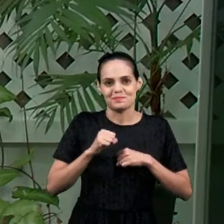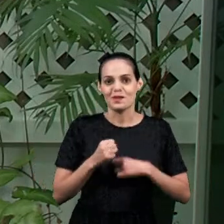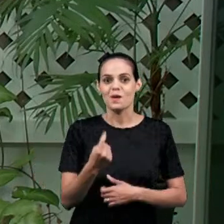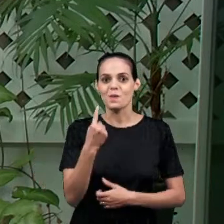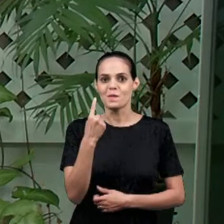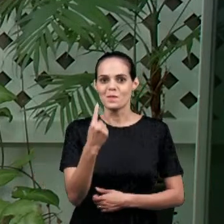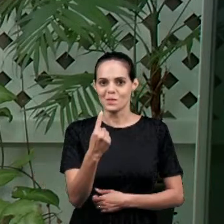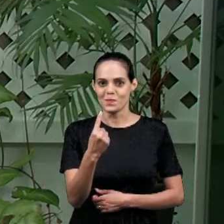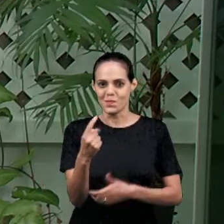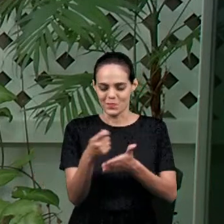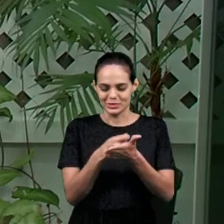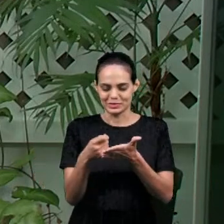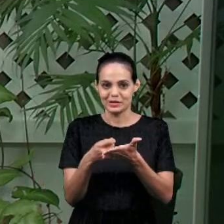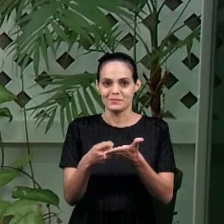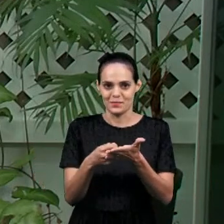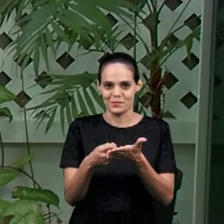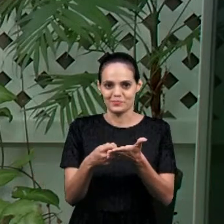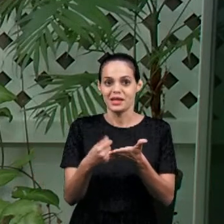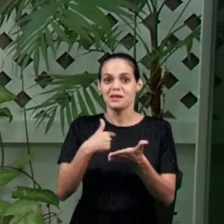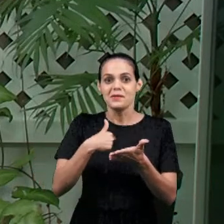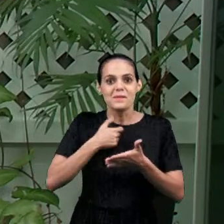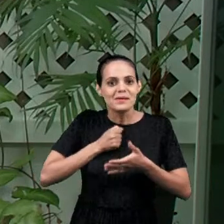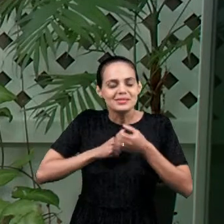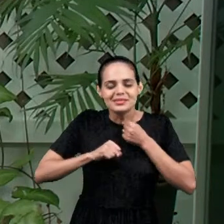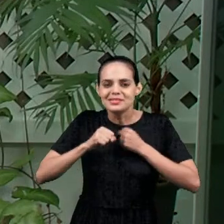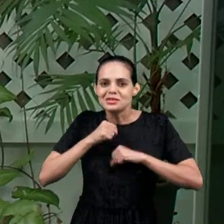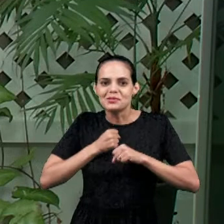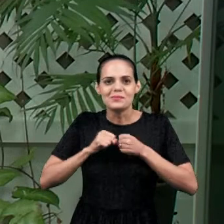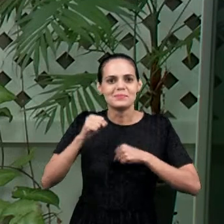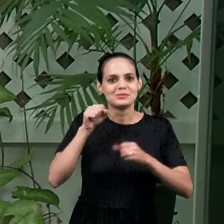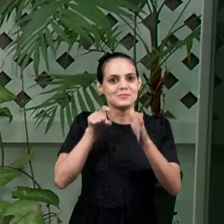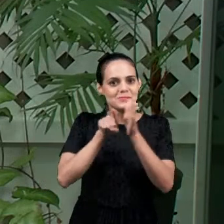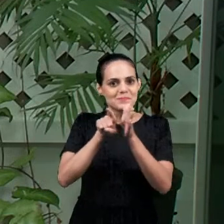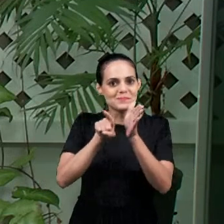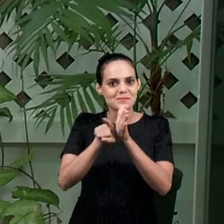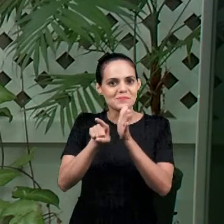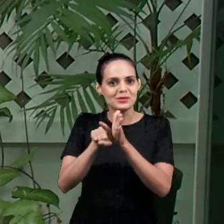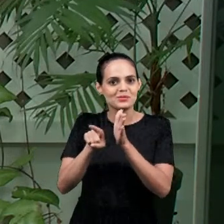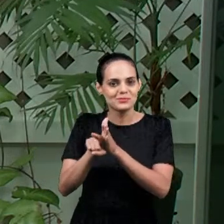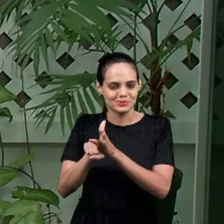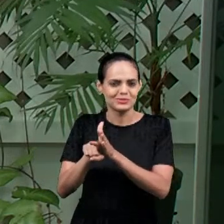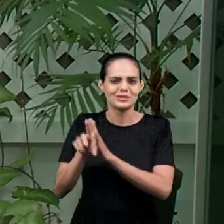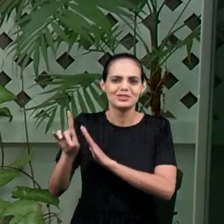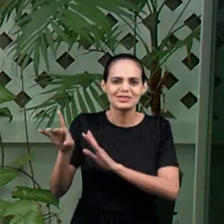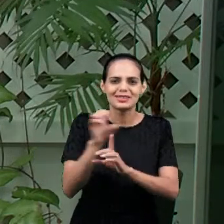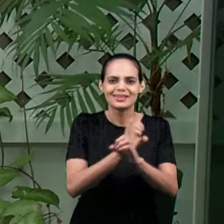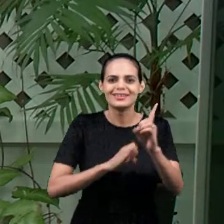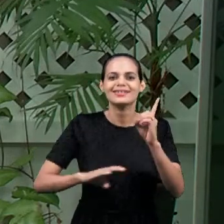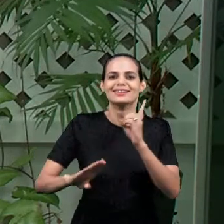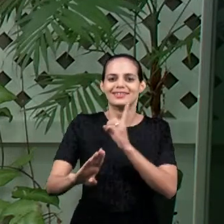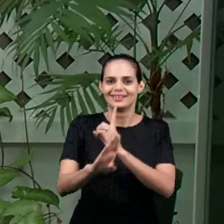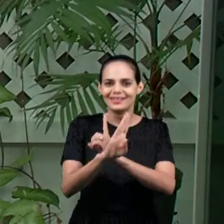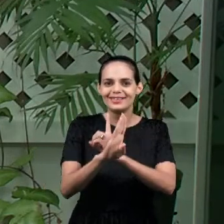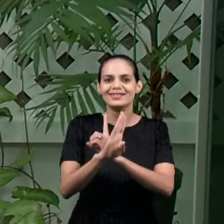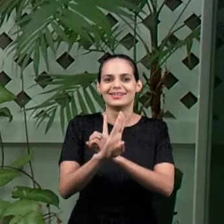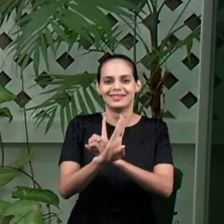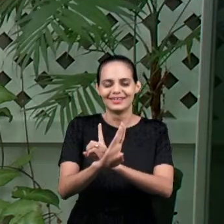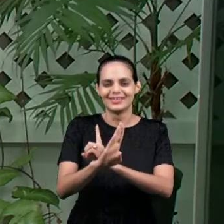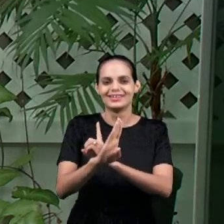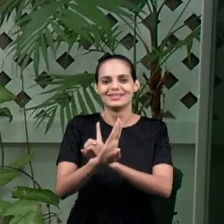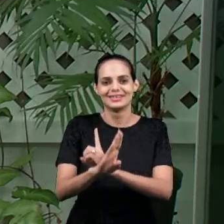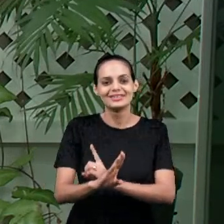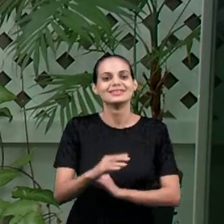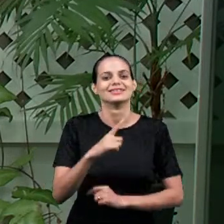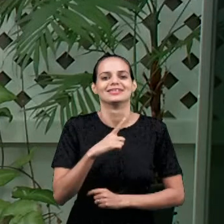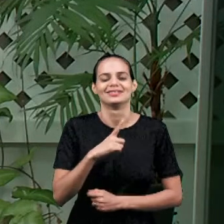fico ansioso para receber as perguntas de cada escola bíblica dominical. Então, meus irmãos, há um interesse